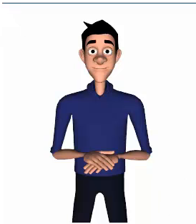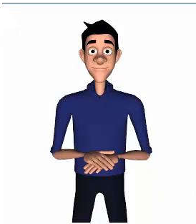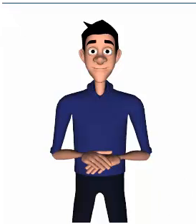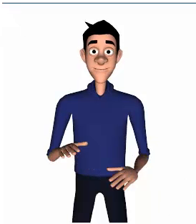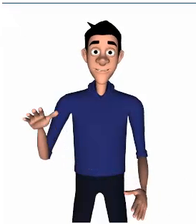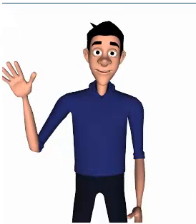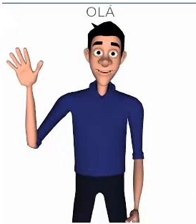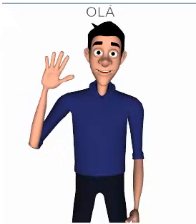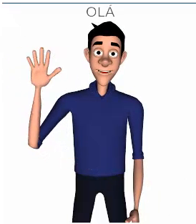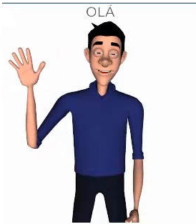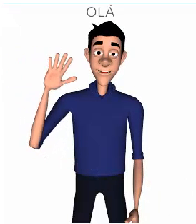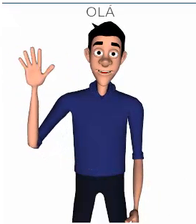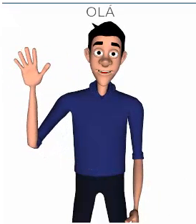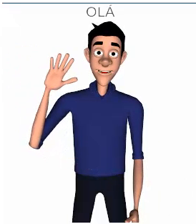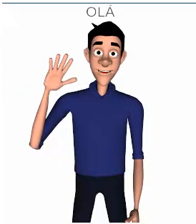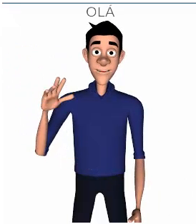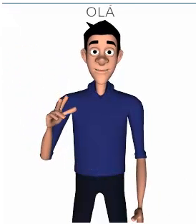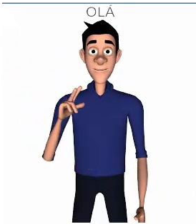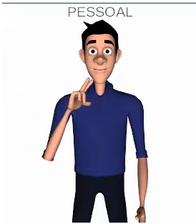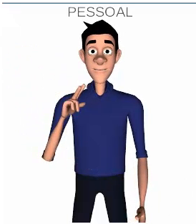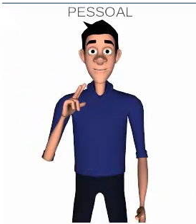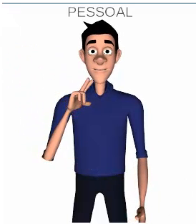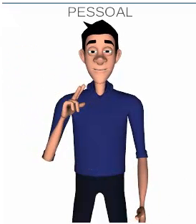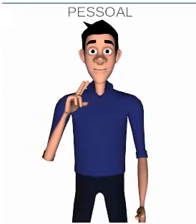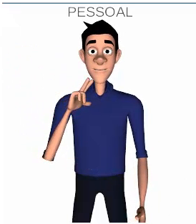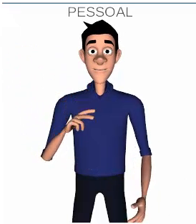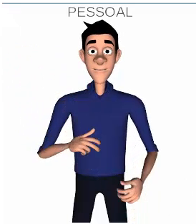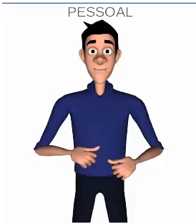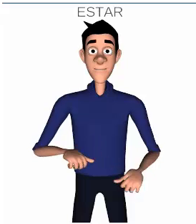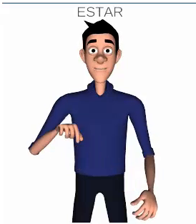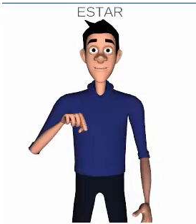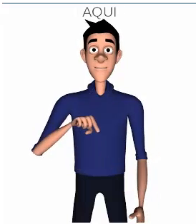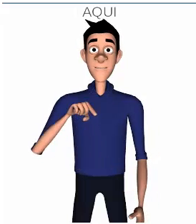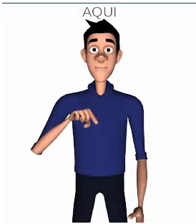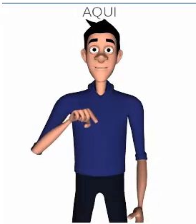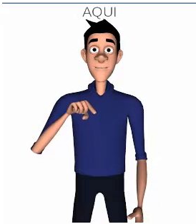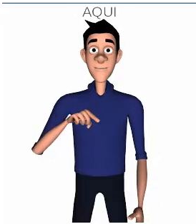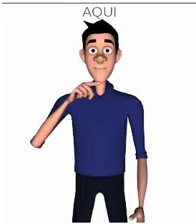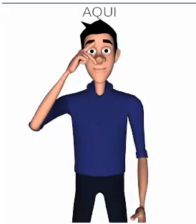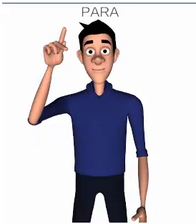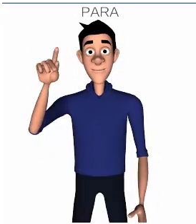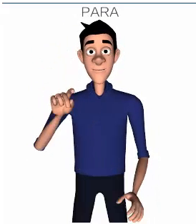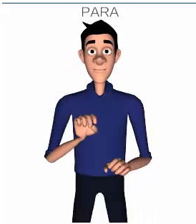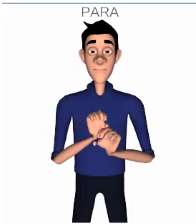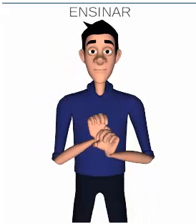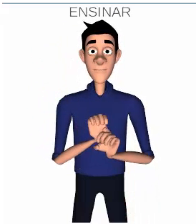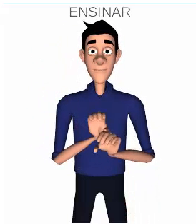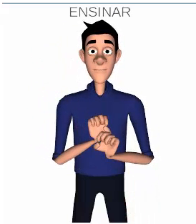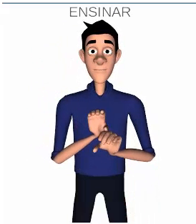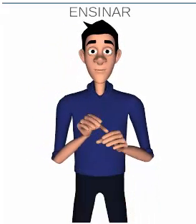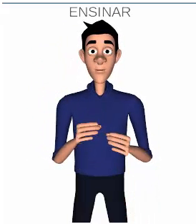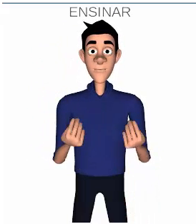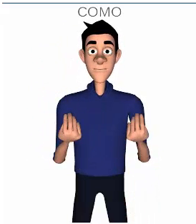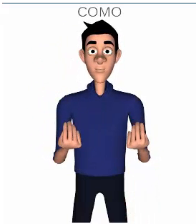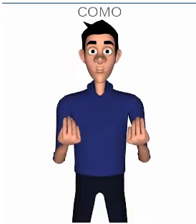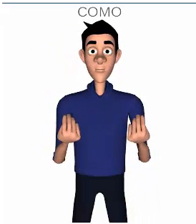Olá pessoal, estamos aqui para te ensinar como se prevenir do coronavírus. Só são 7 passos.